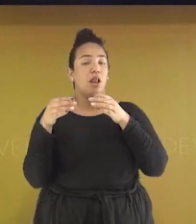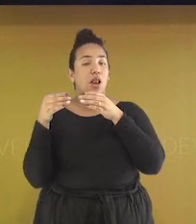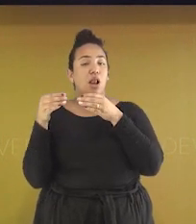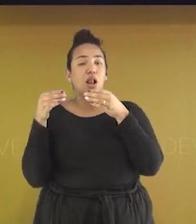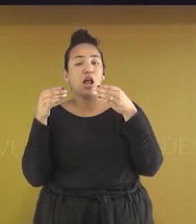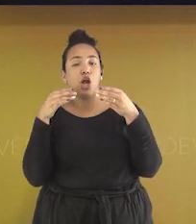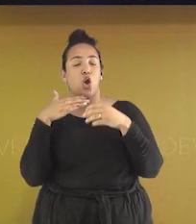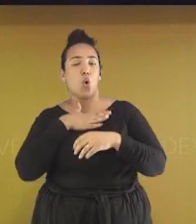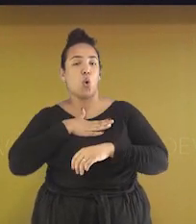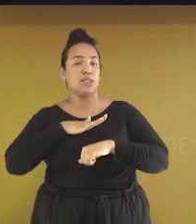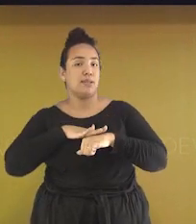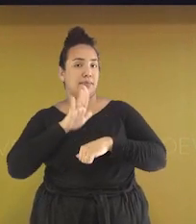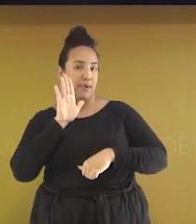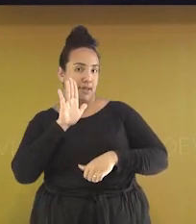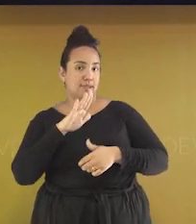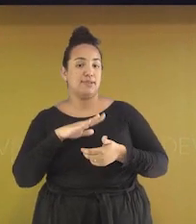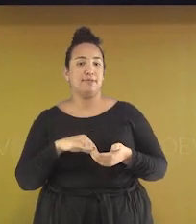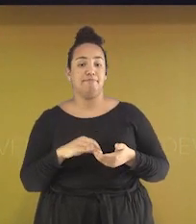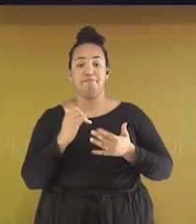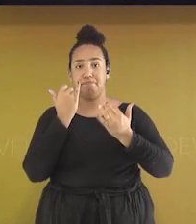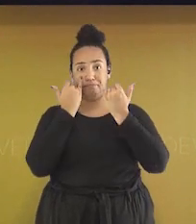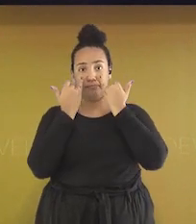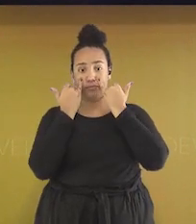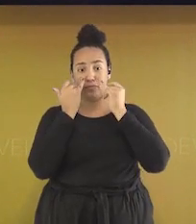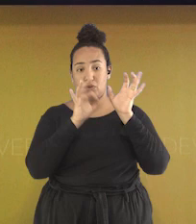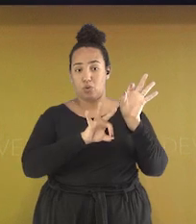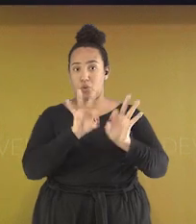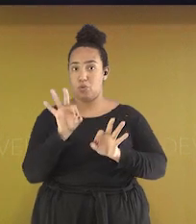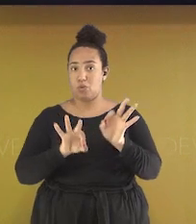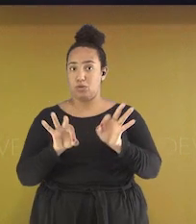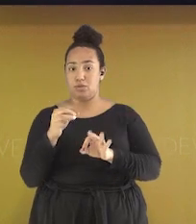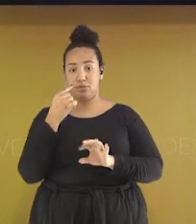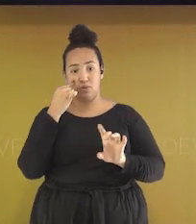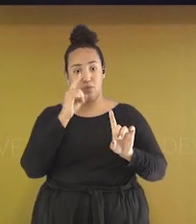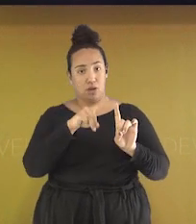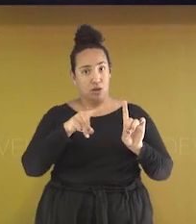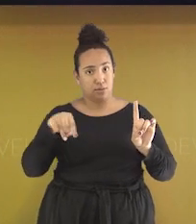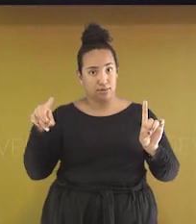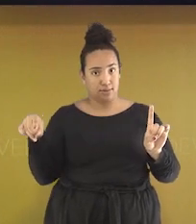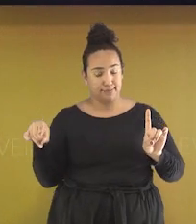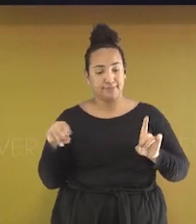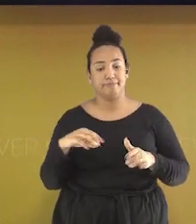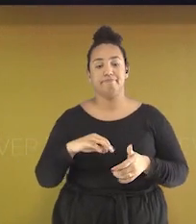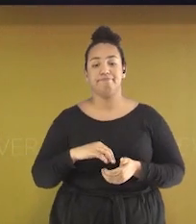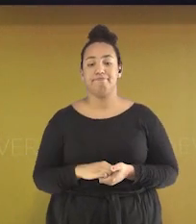preferidos pelos estudantes. E os dados foram organizados no gráfico da tela.